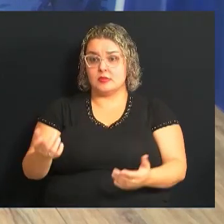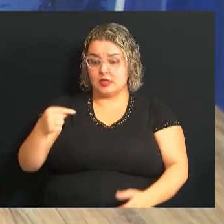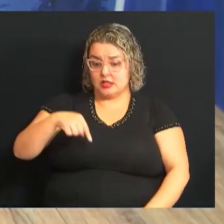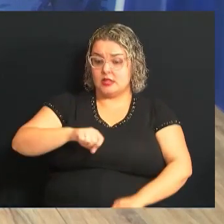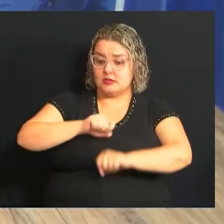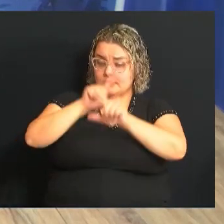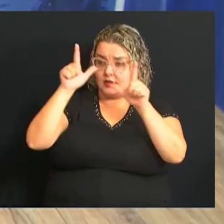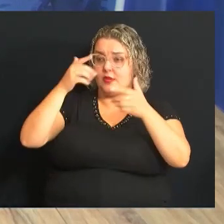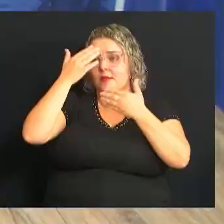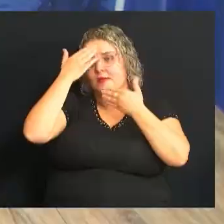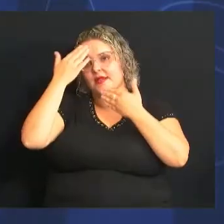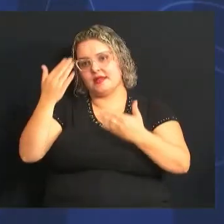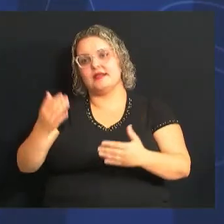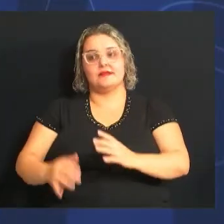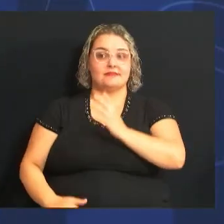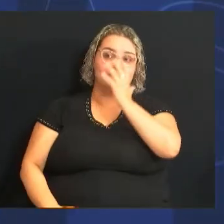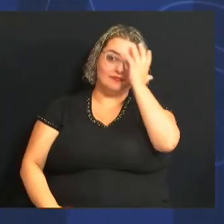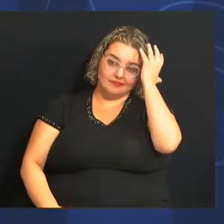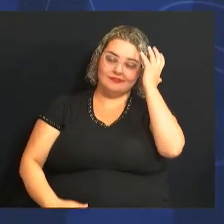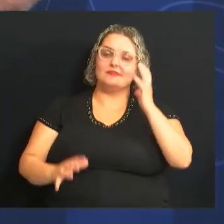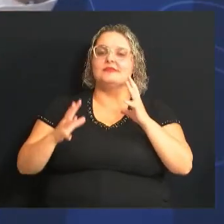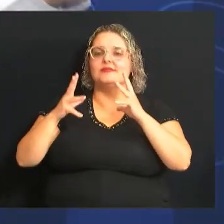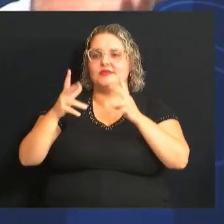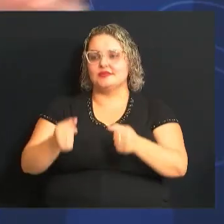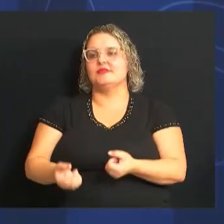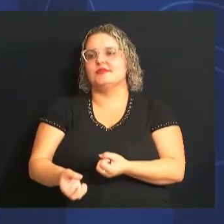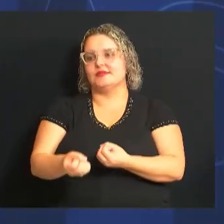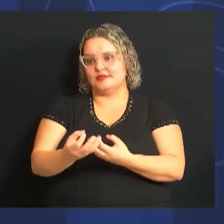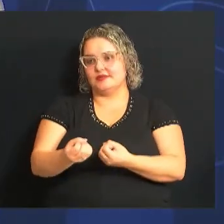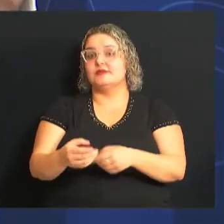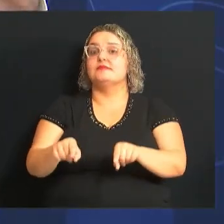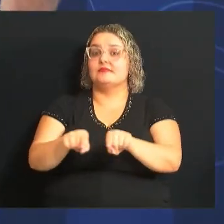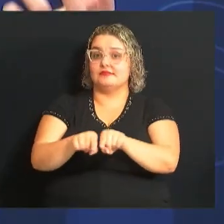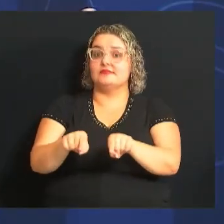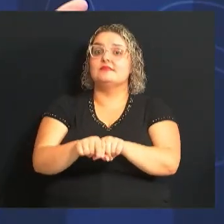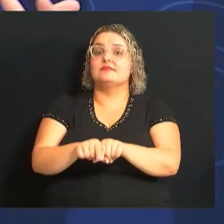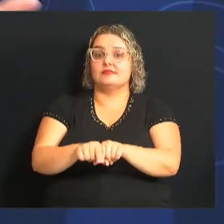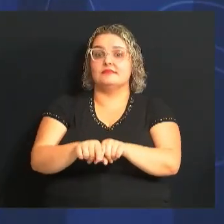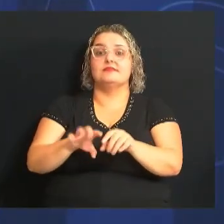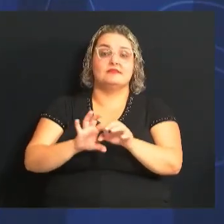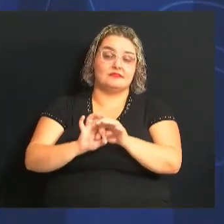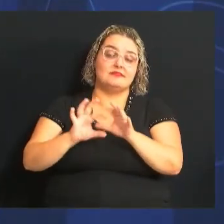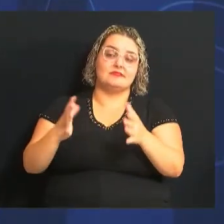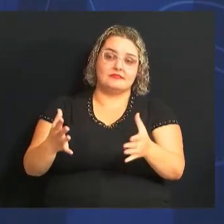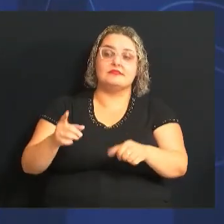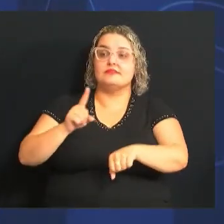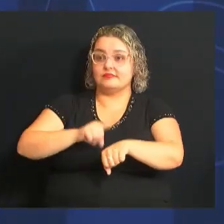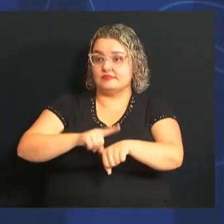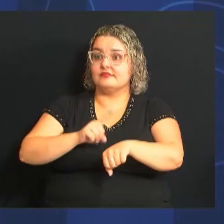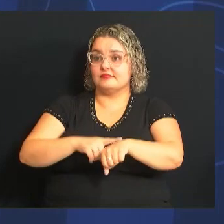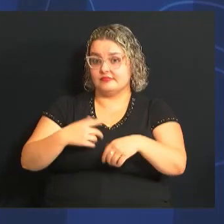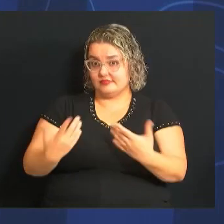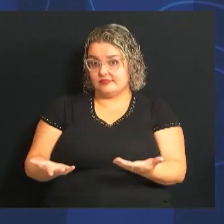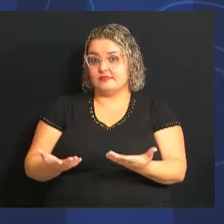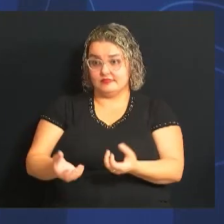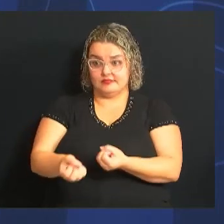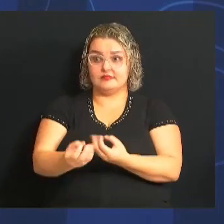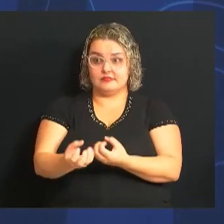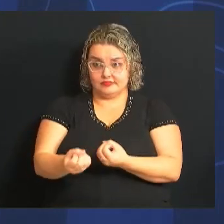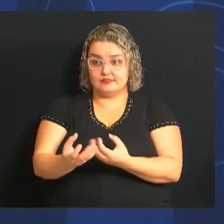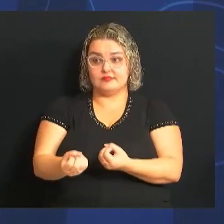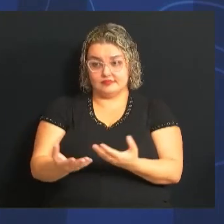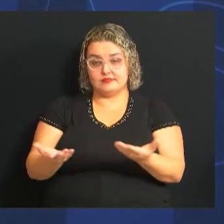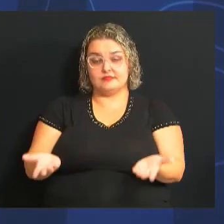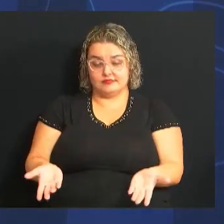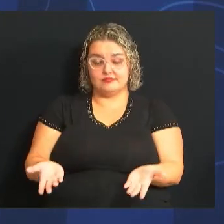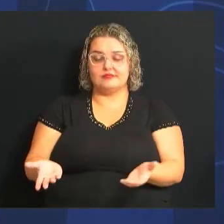Muito obrigado, Dalila Pereira, por todas as informações e também, claro, a disponibilidade do tempo e essas informações que foram passadas então